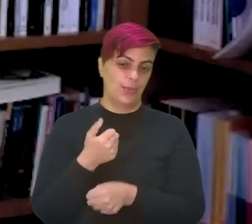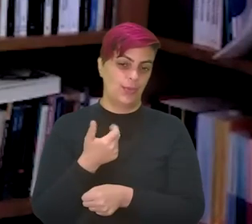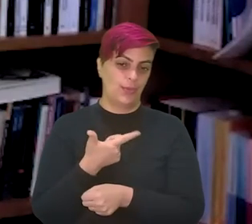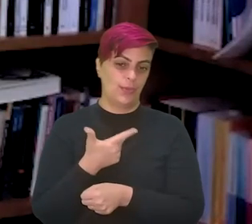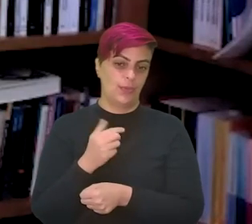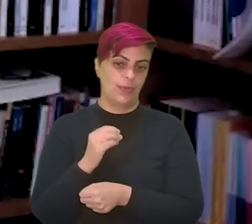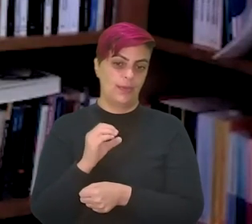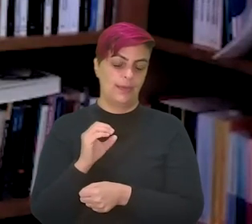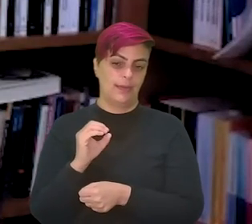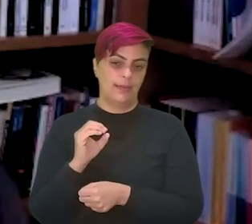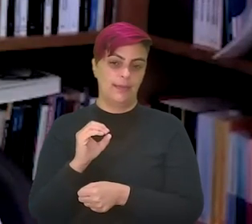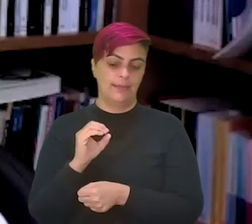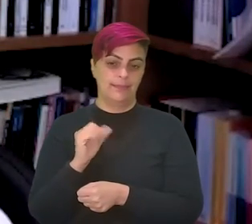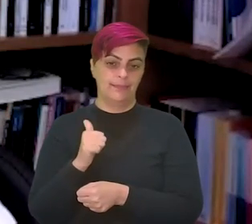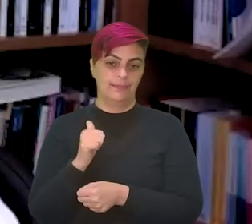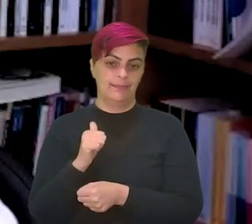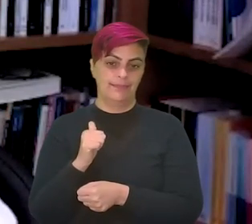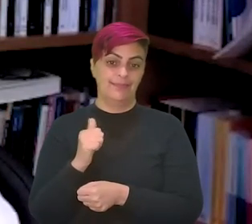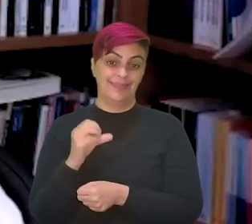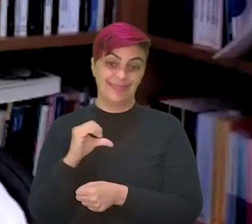em 2019. Né?